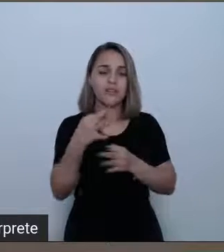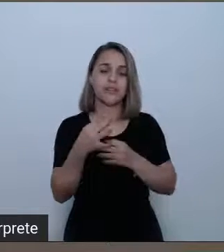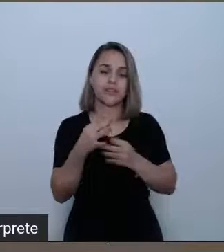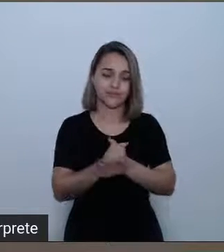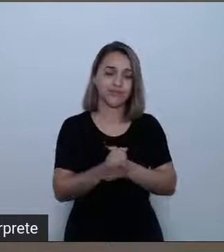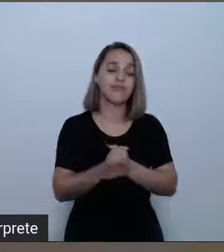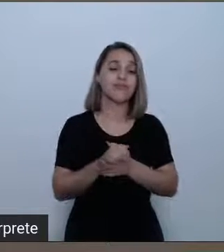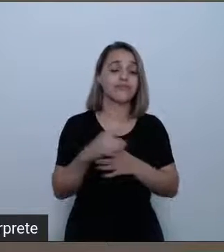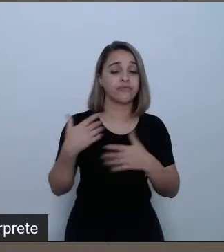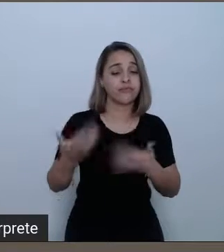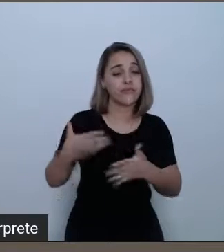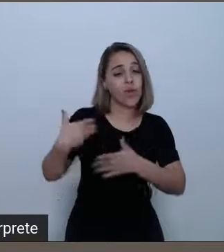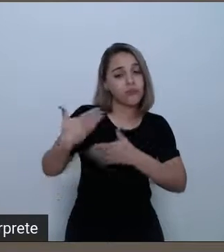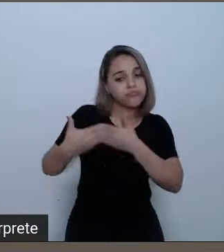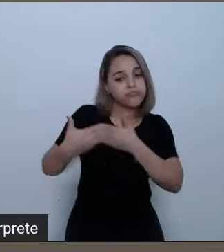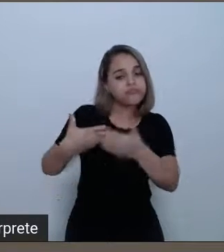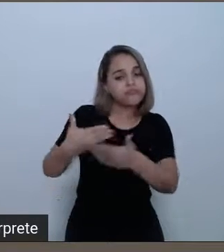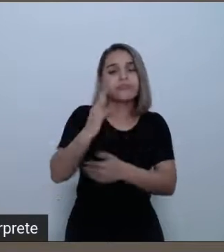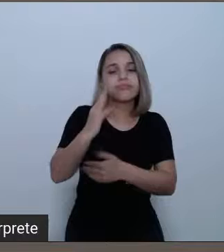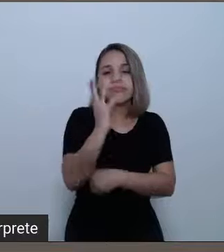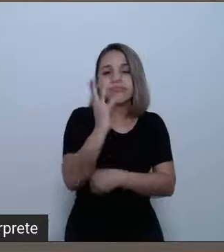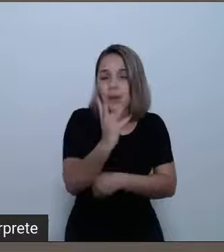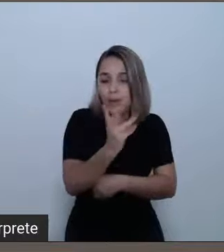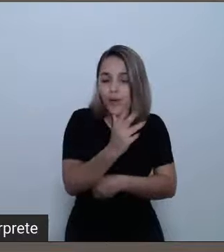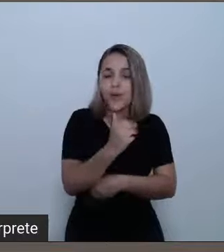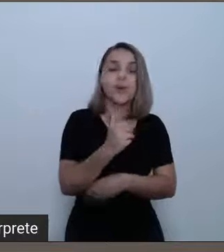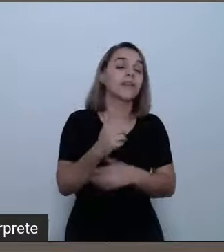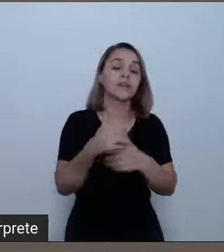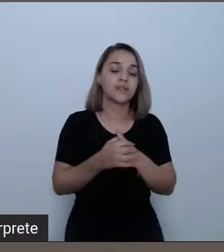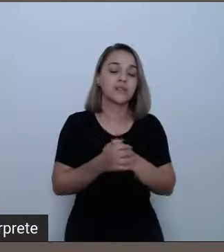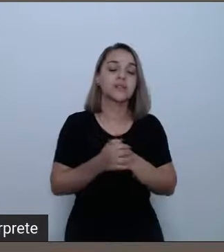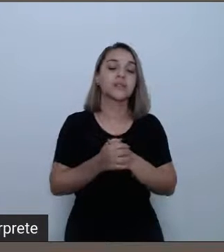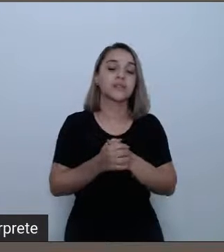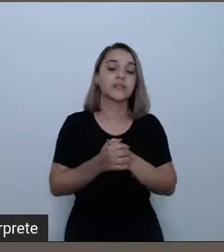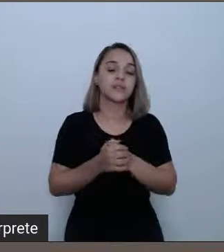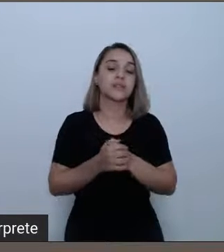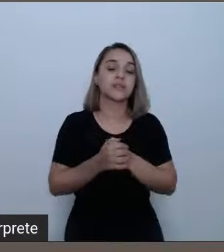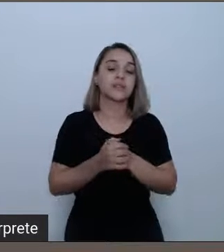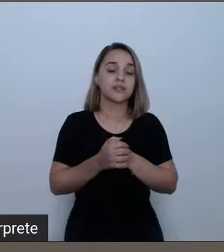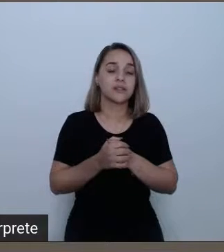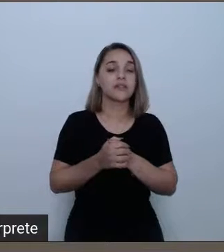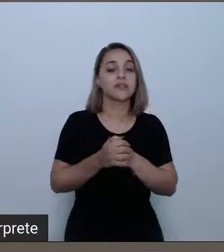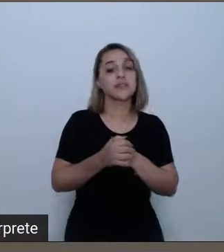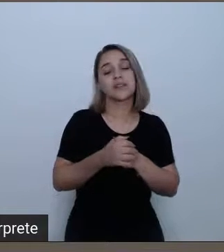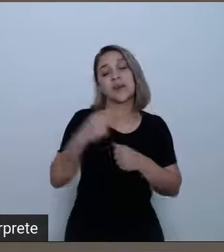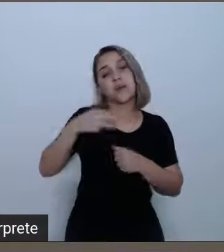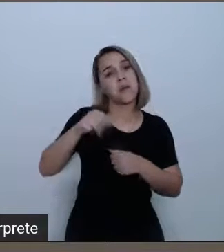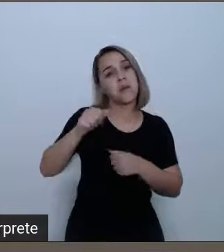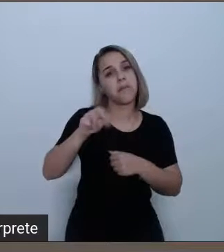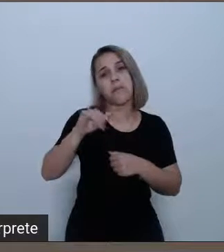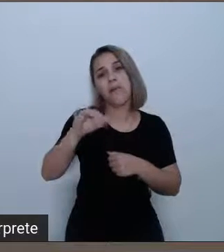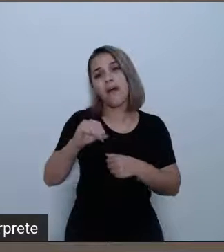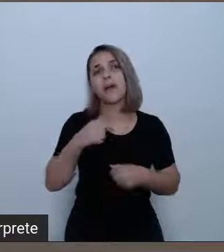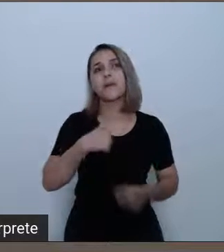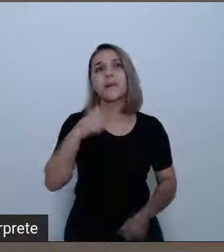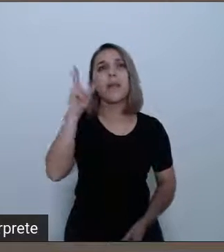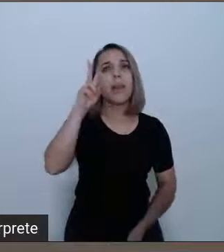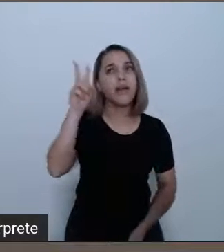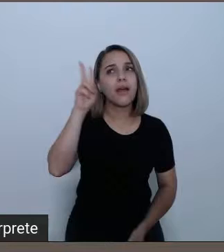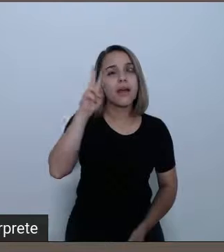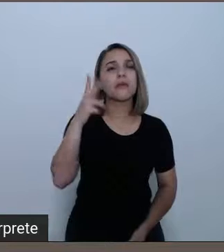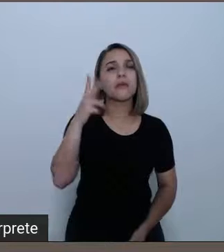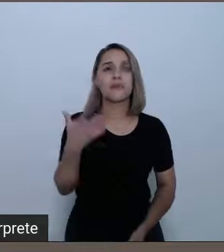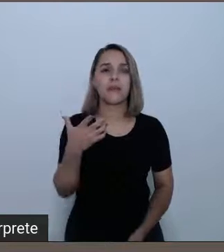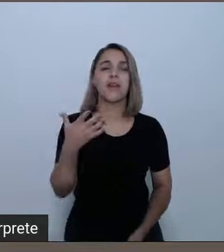caminha lentamente. Falando do Oswald, do Mário, eu lembraria, além da questão do turista aprendiz, né, os